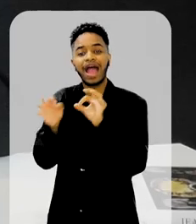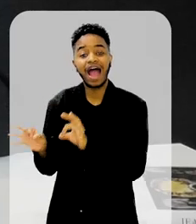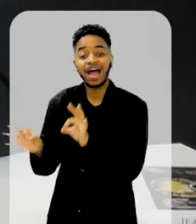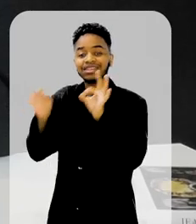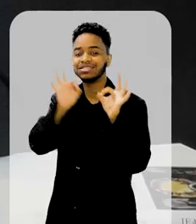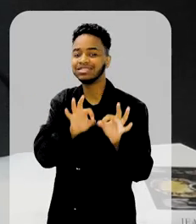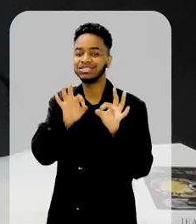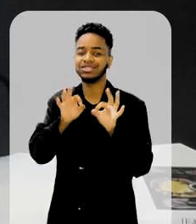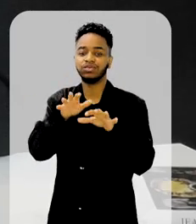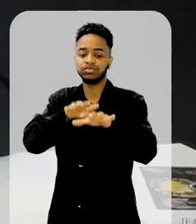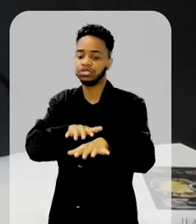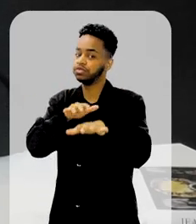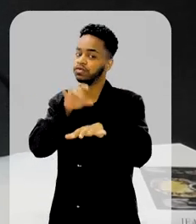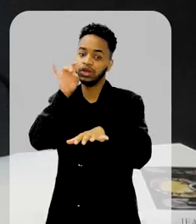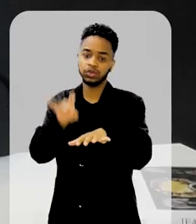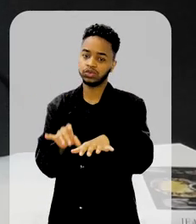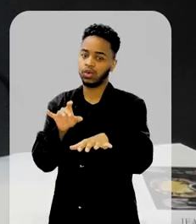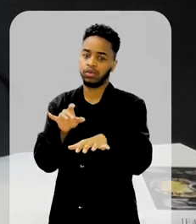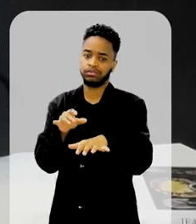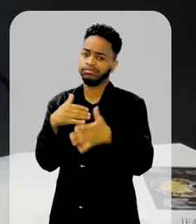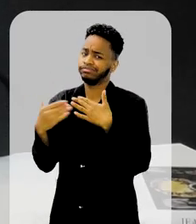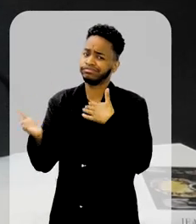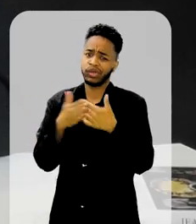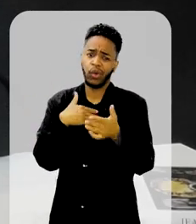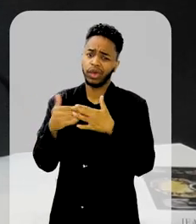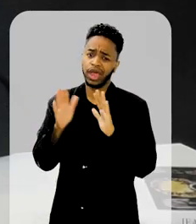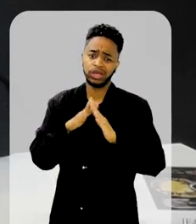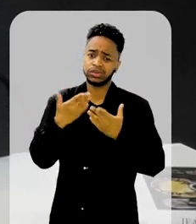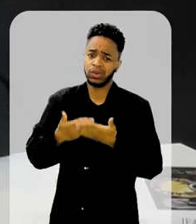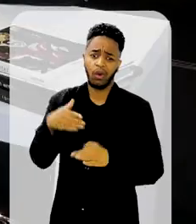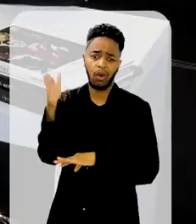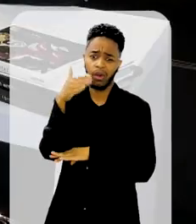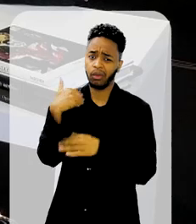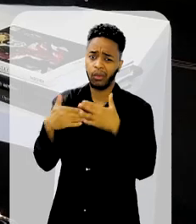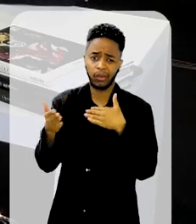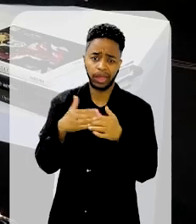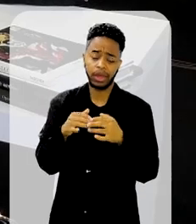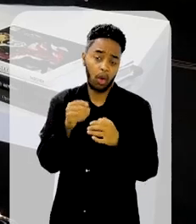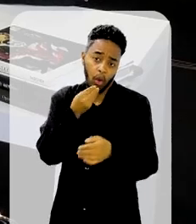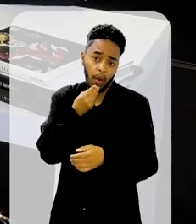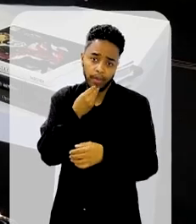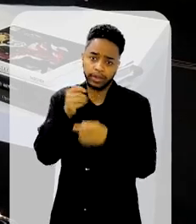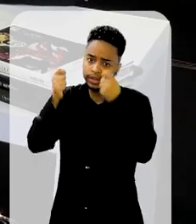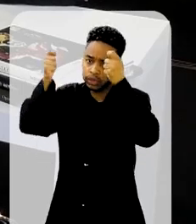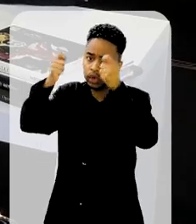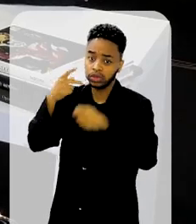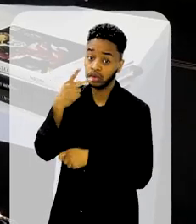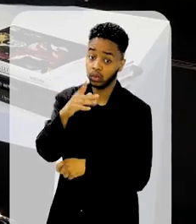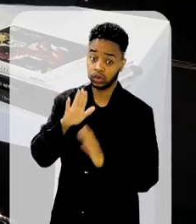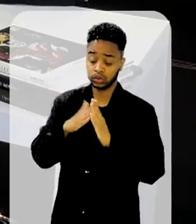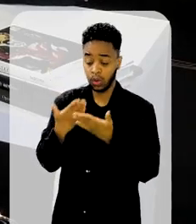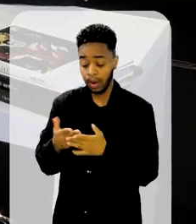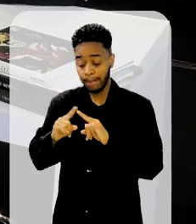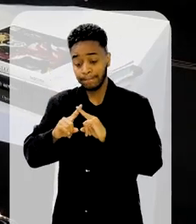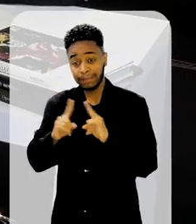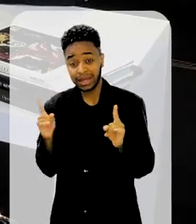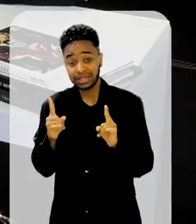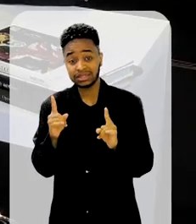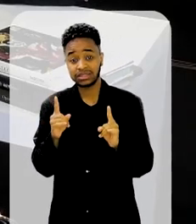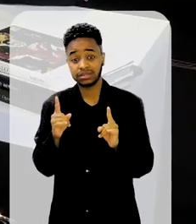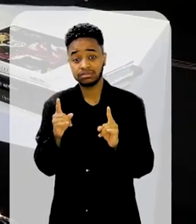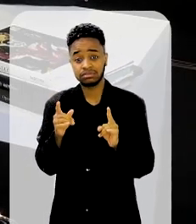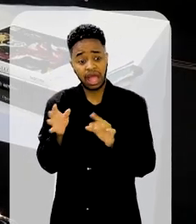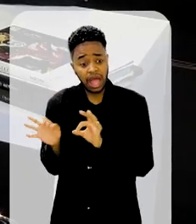quê O Maior Espetáculo da da terra Independente de bandeira Você vai torcer lógico pente sua escola mas